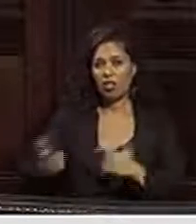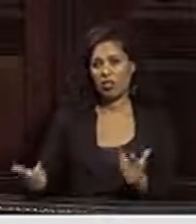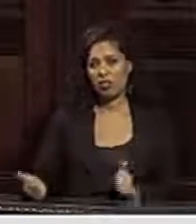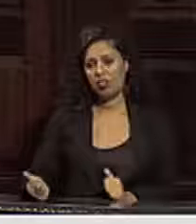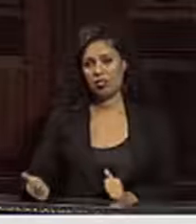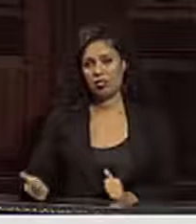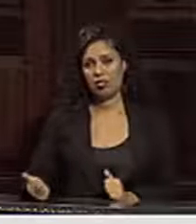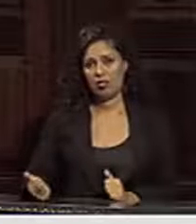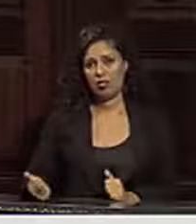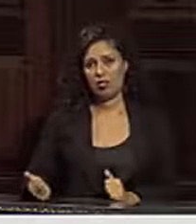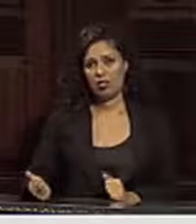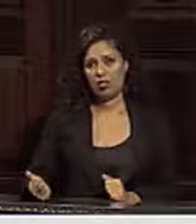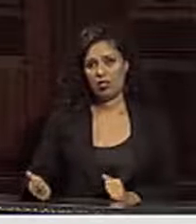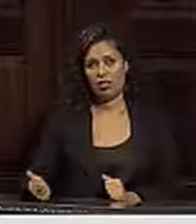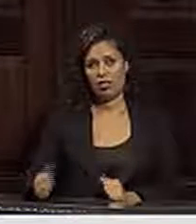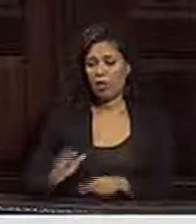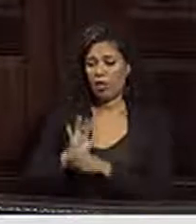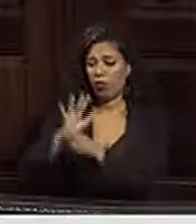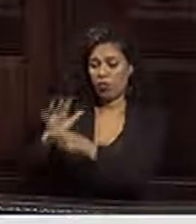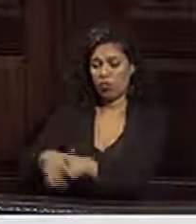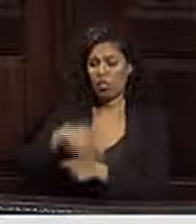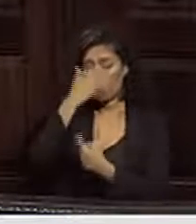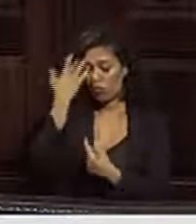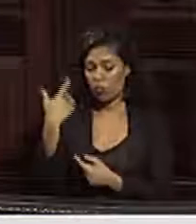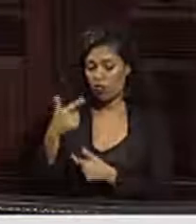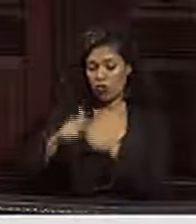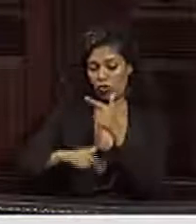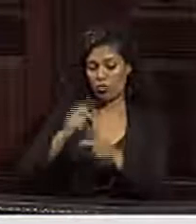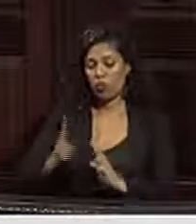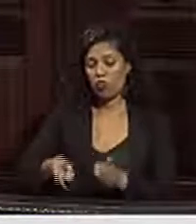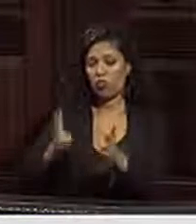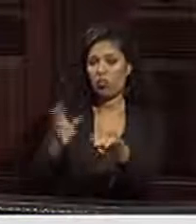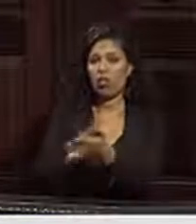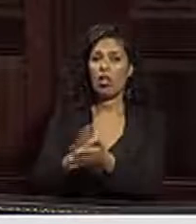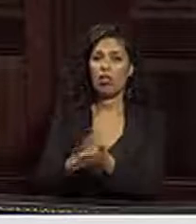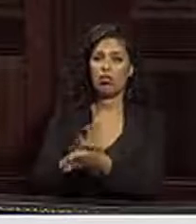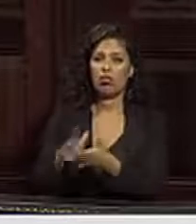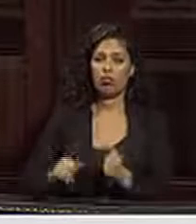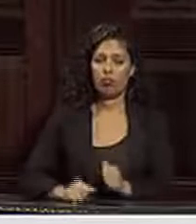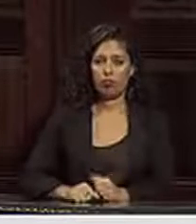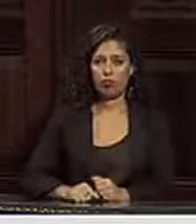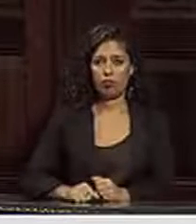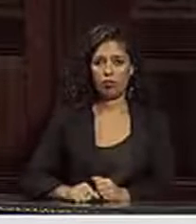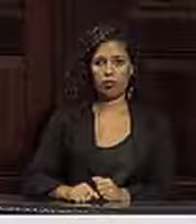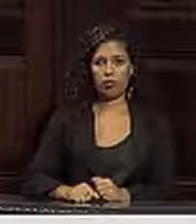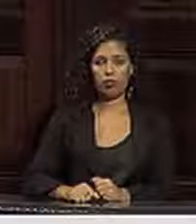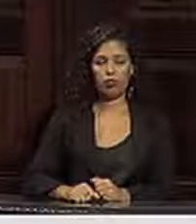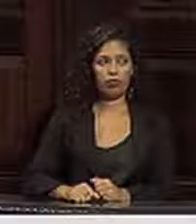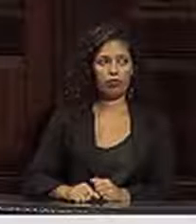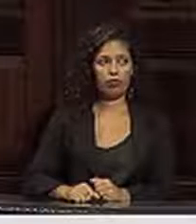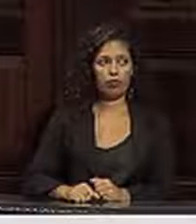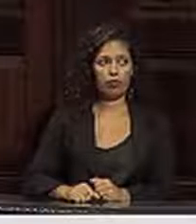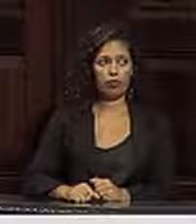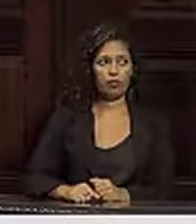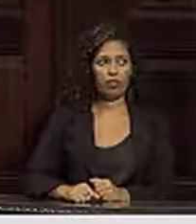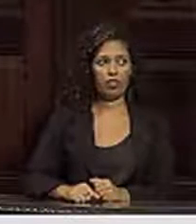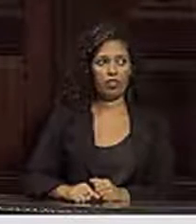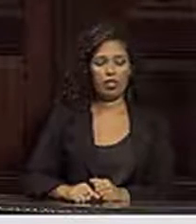o direito de se aposentar, onde essas pessoas, senhor presidente, só